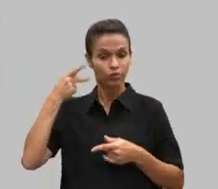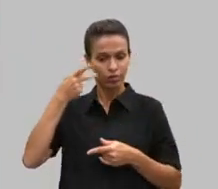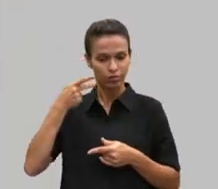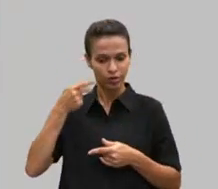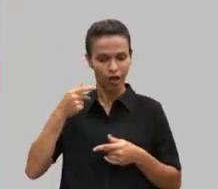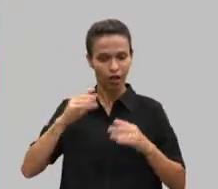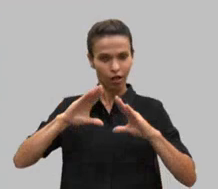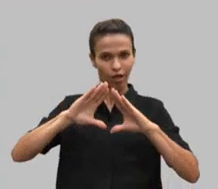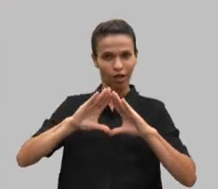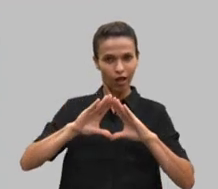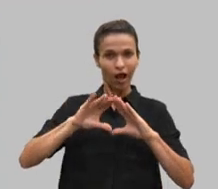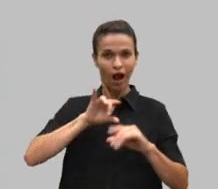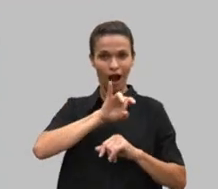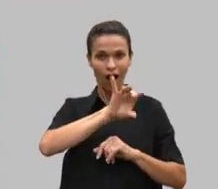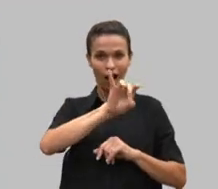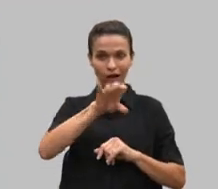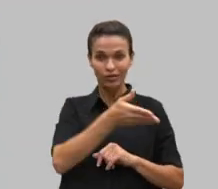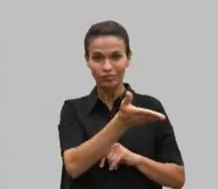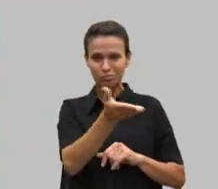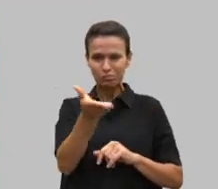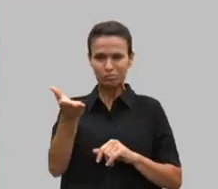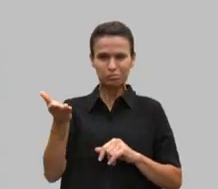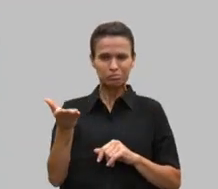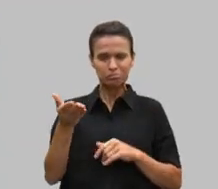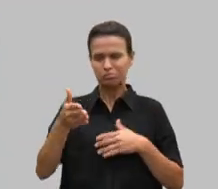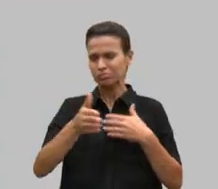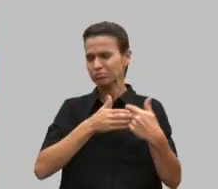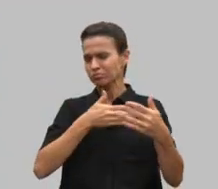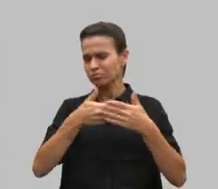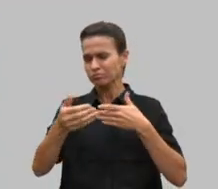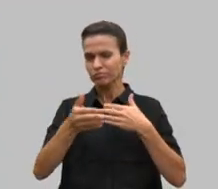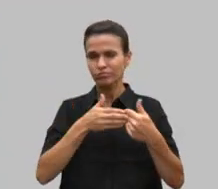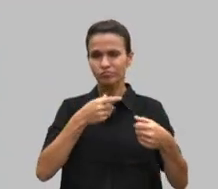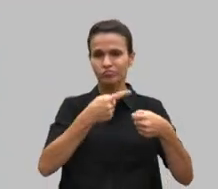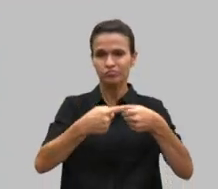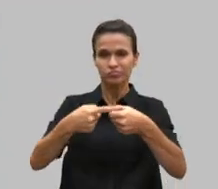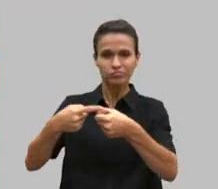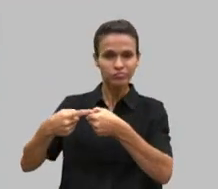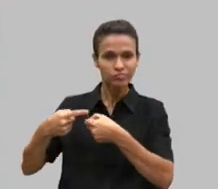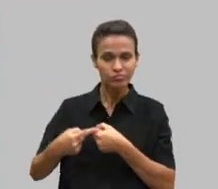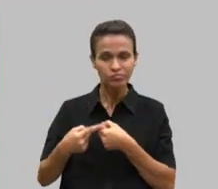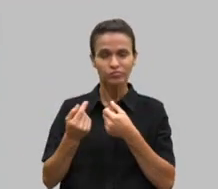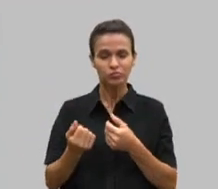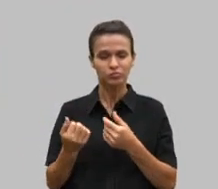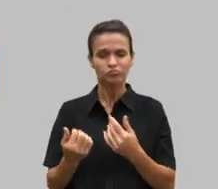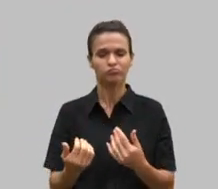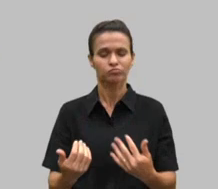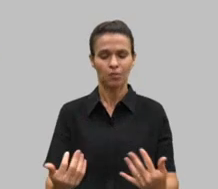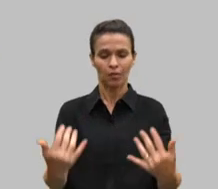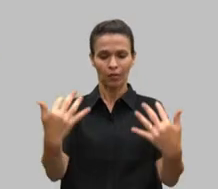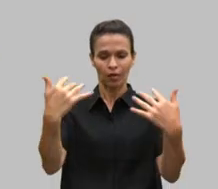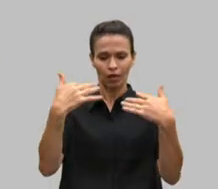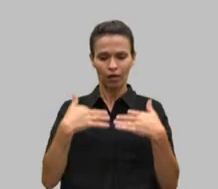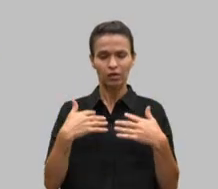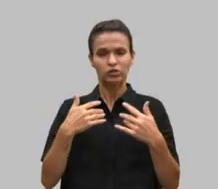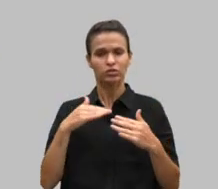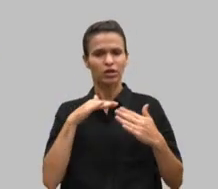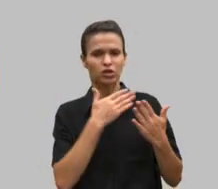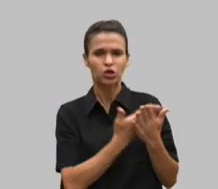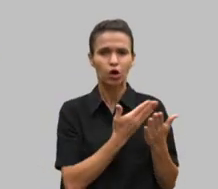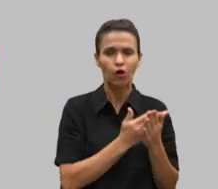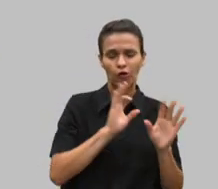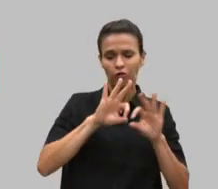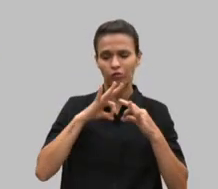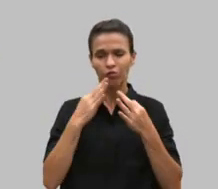então cada um de vocês independente do município de onde vocês venham da escola ou da família ou da